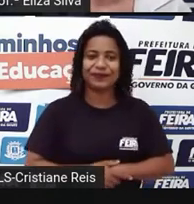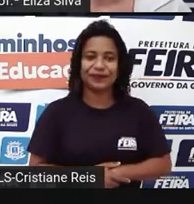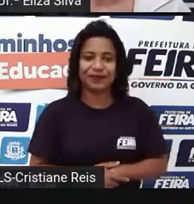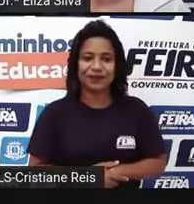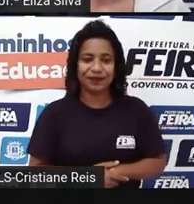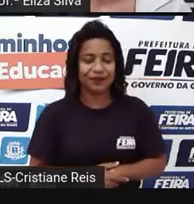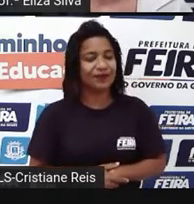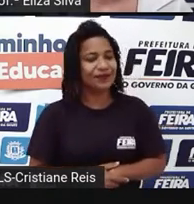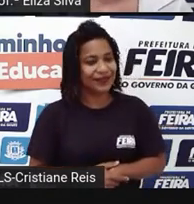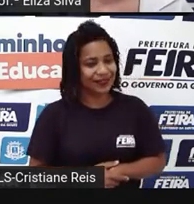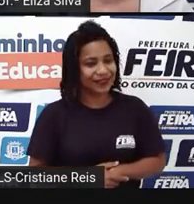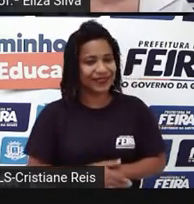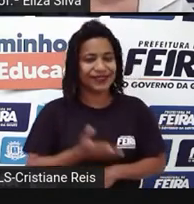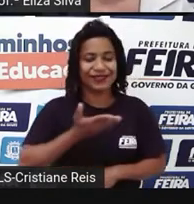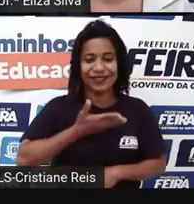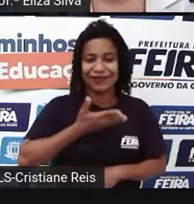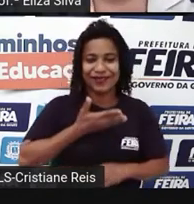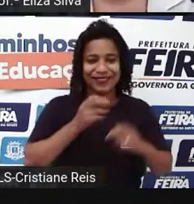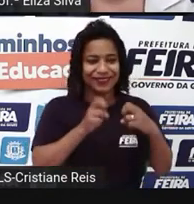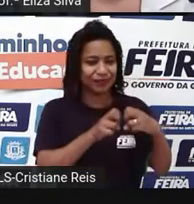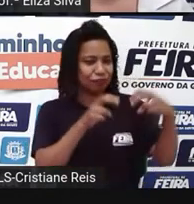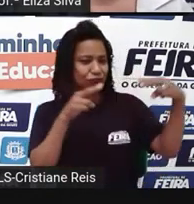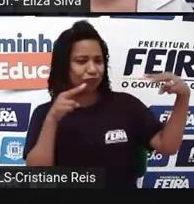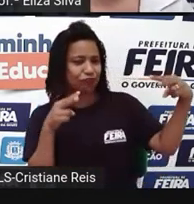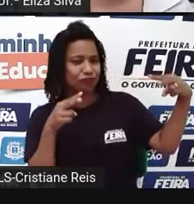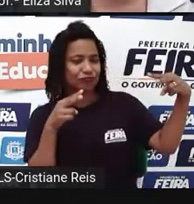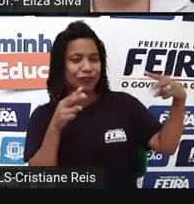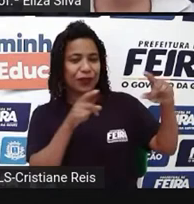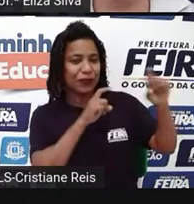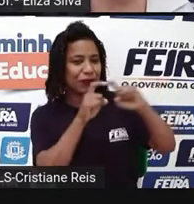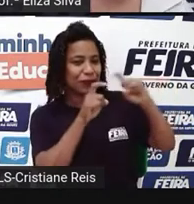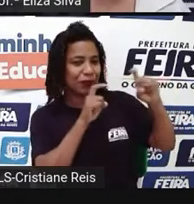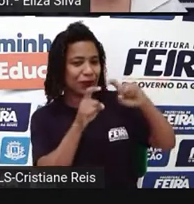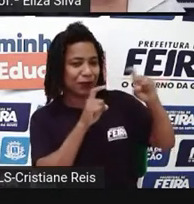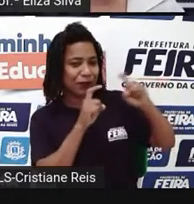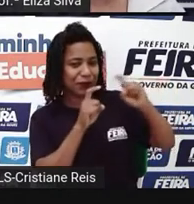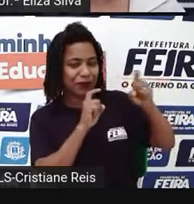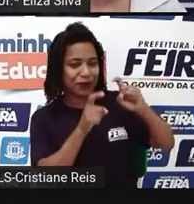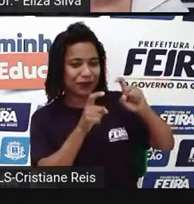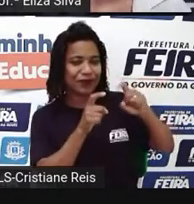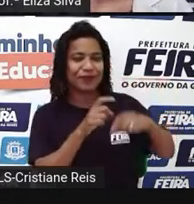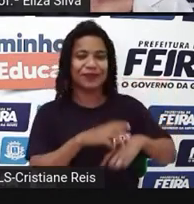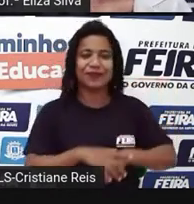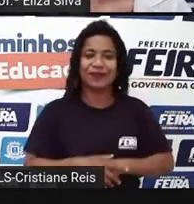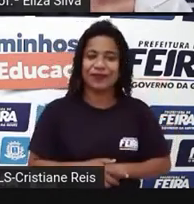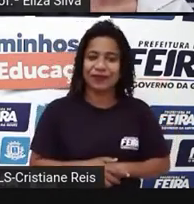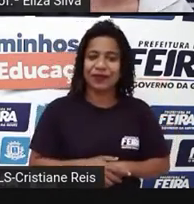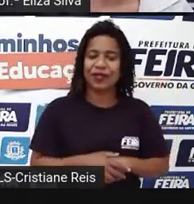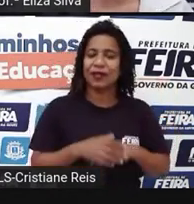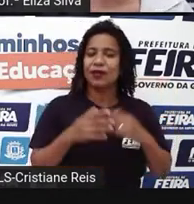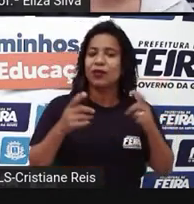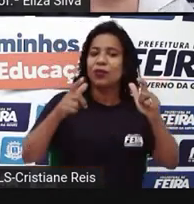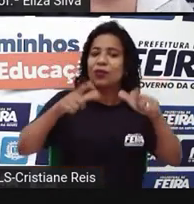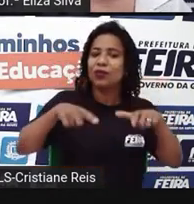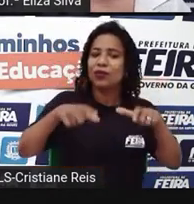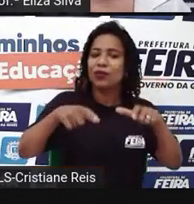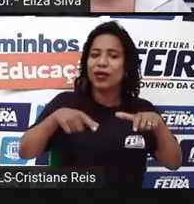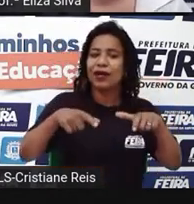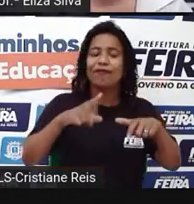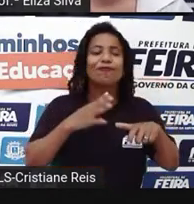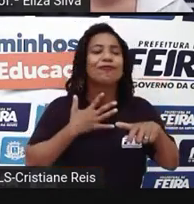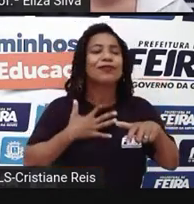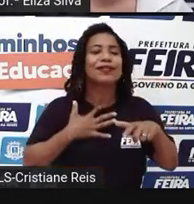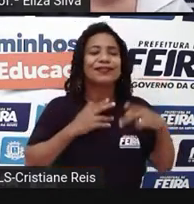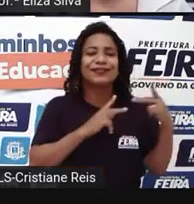Aqui os amigos virtuais já estão falando um pouco sobre as preferências no que diz respeito ao lugar que eles gostariam de